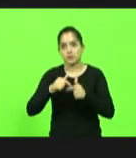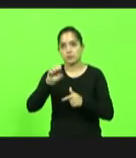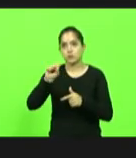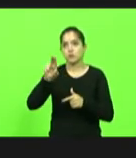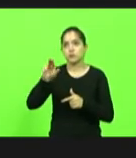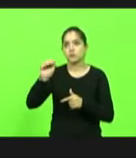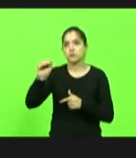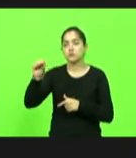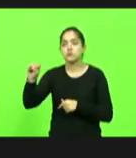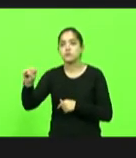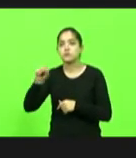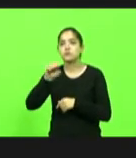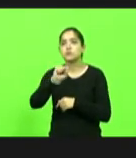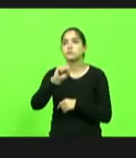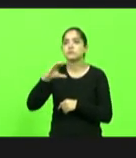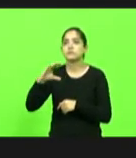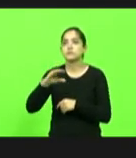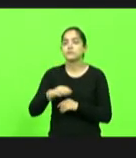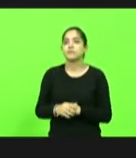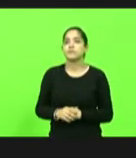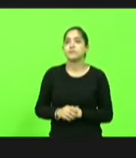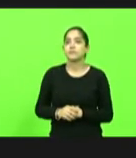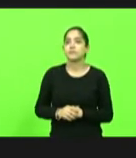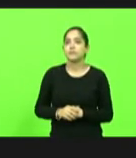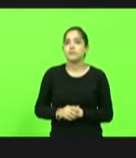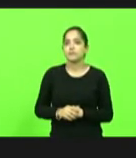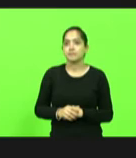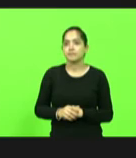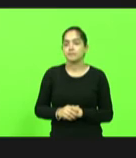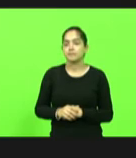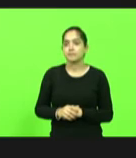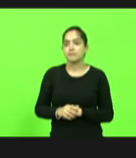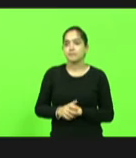Santa Catarina, o FETSUAS. Vânia, à vontade.